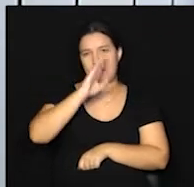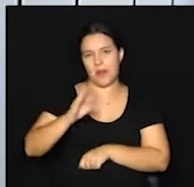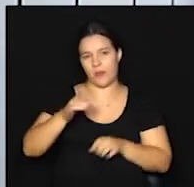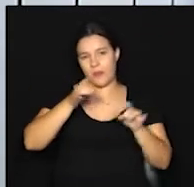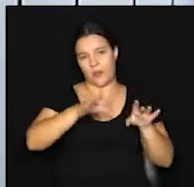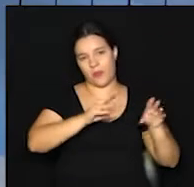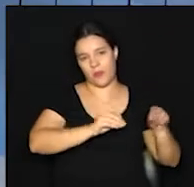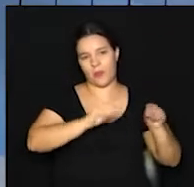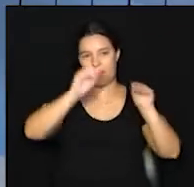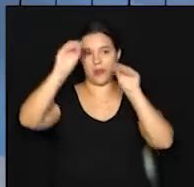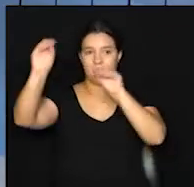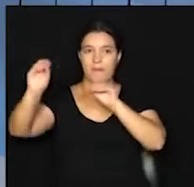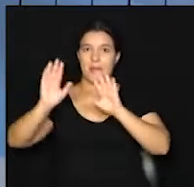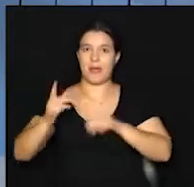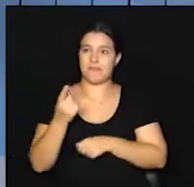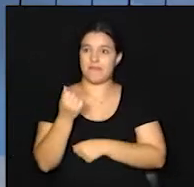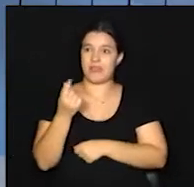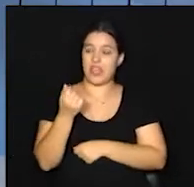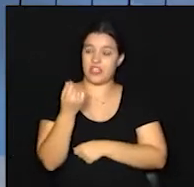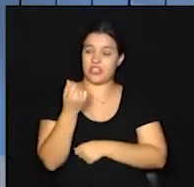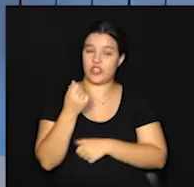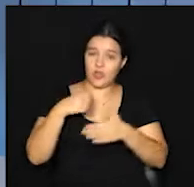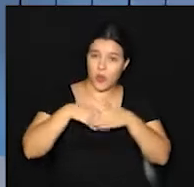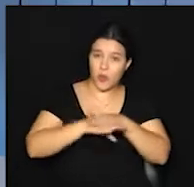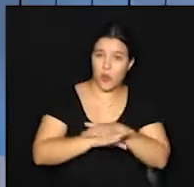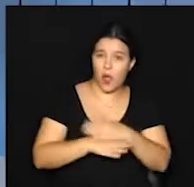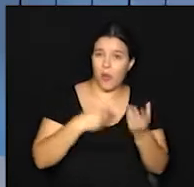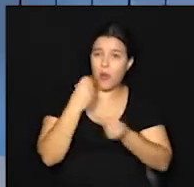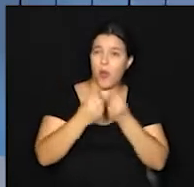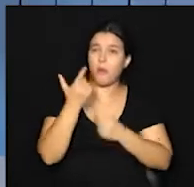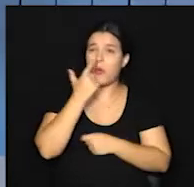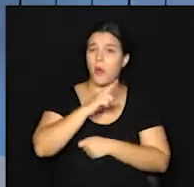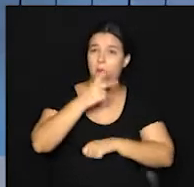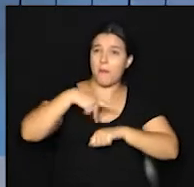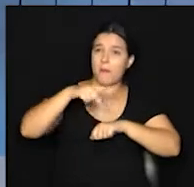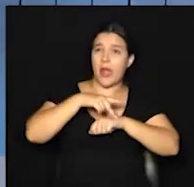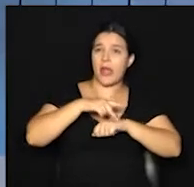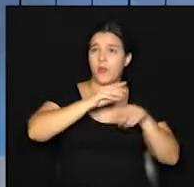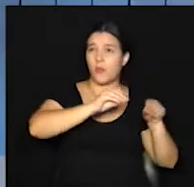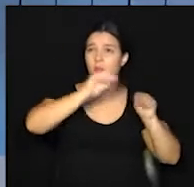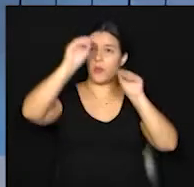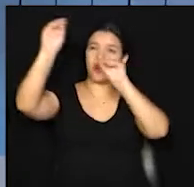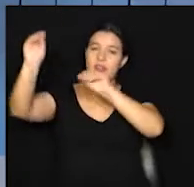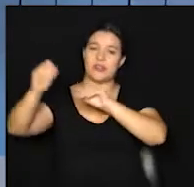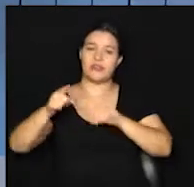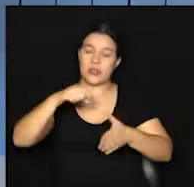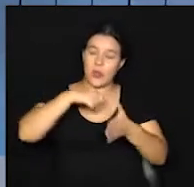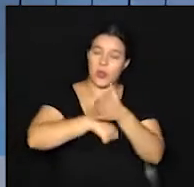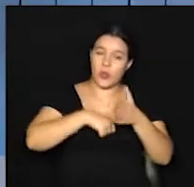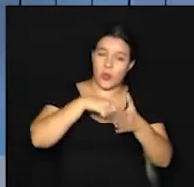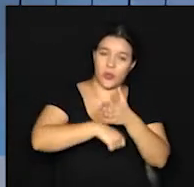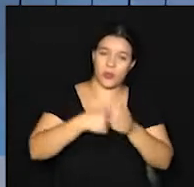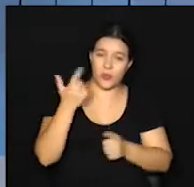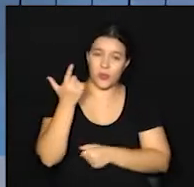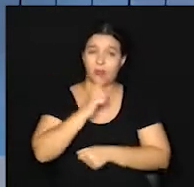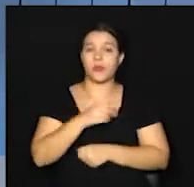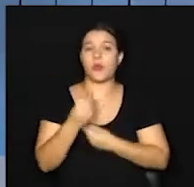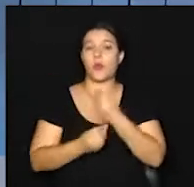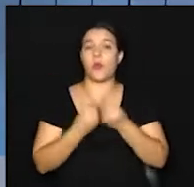Só que para isso você precisa de uma quantia financeira. Então, como que isso aconteceu na sua vida e como que você lutou também contra esse